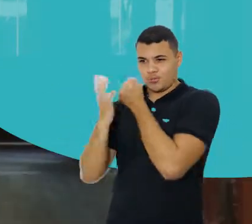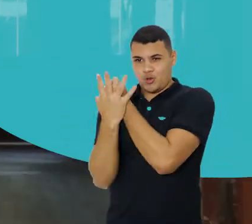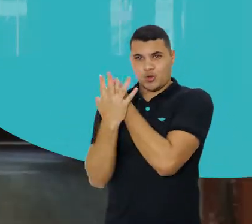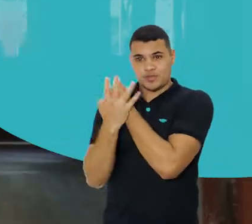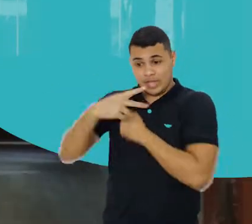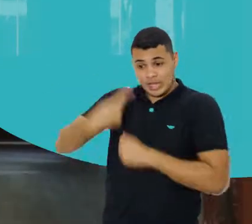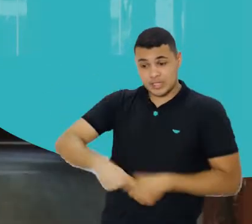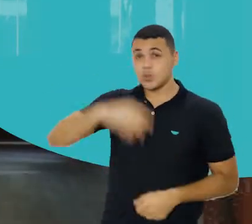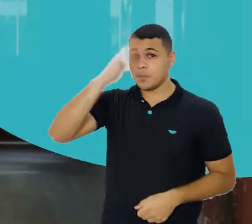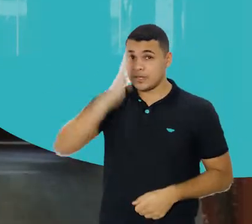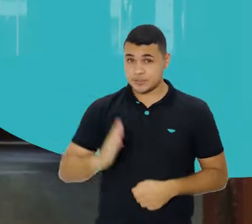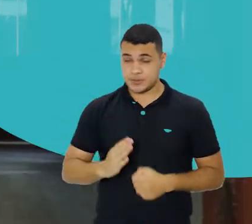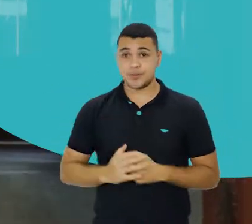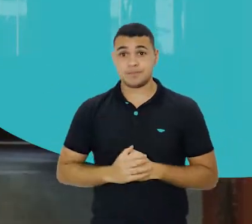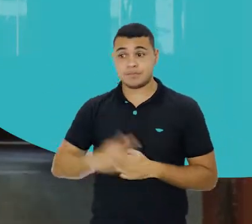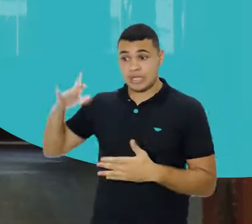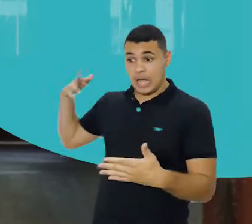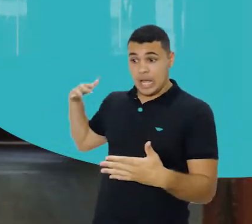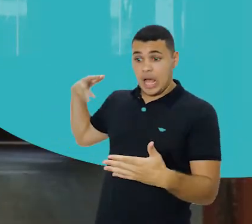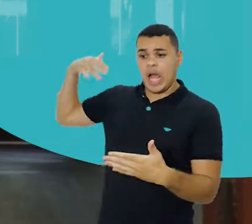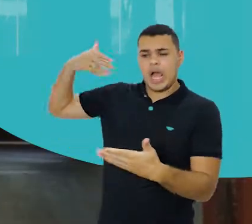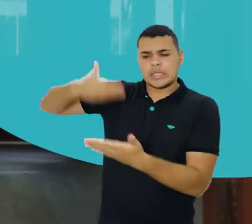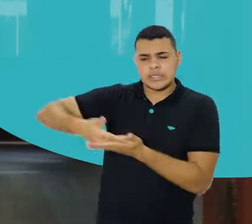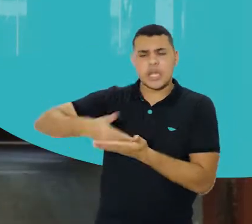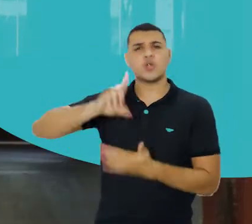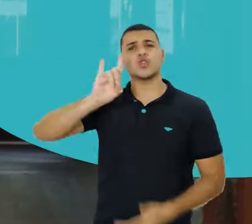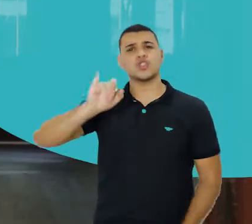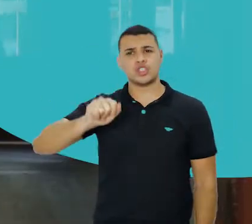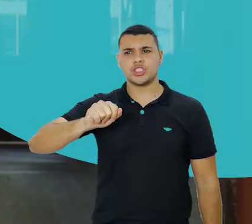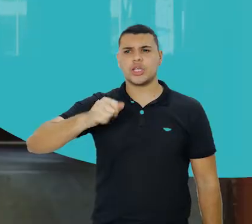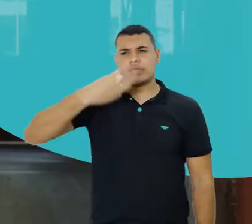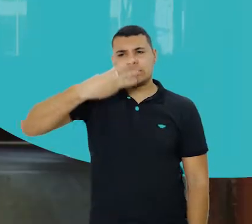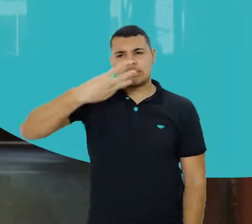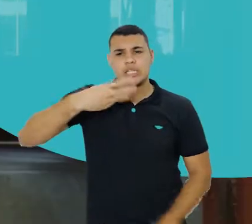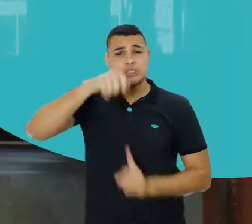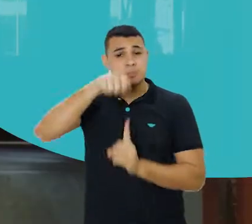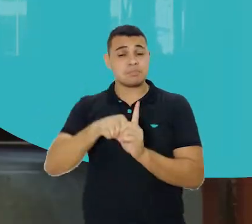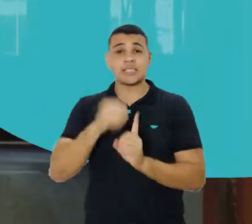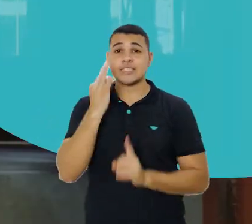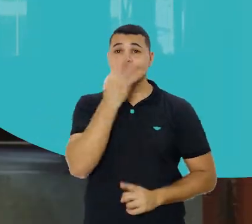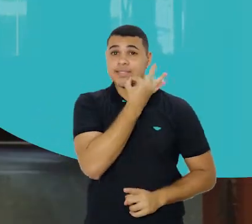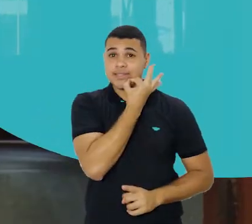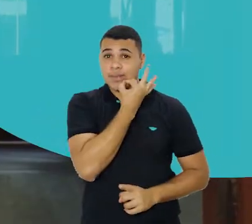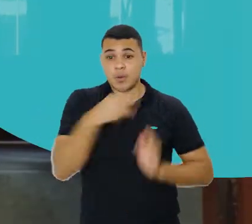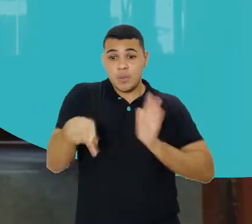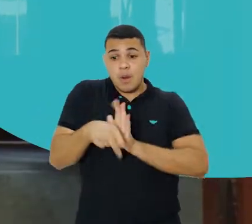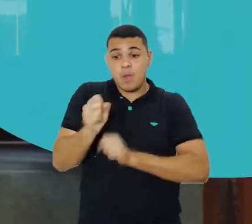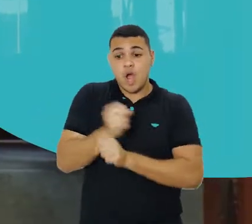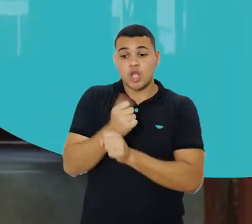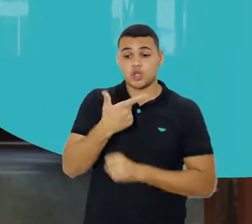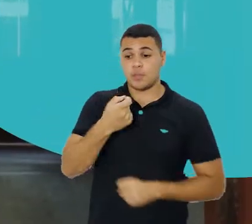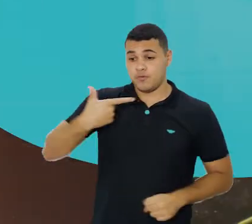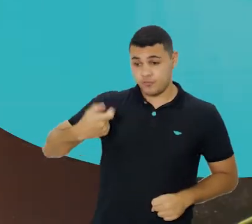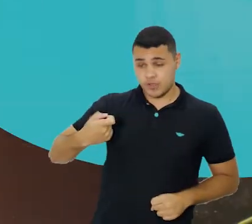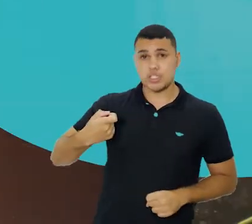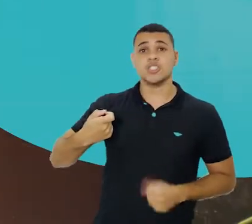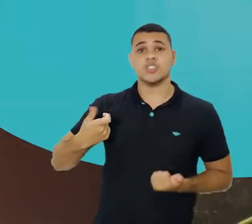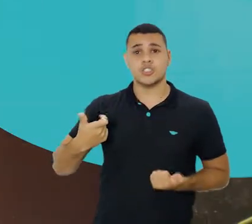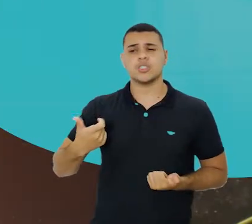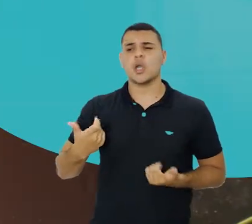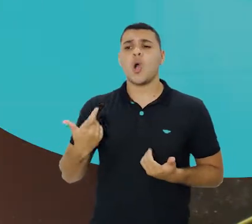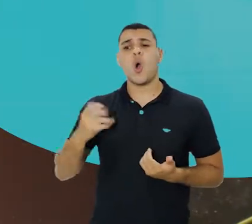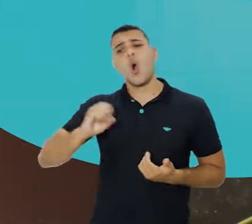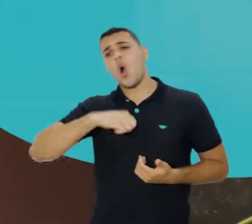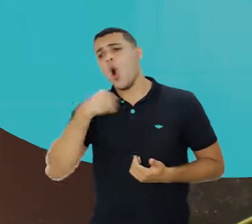de Covid-19 no Brasil, até o dia 3 de setembro de 2020,